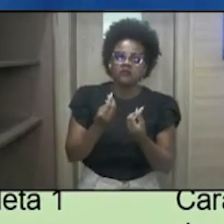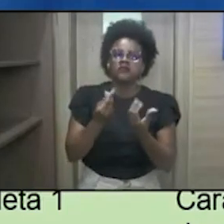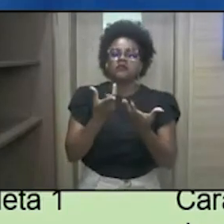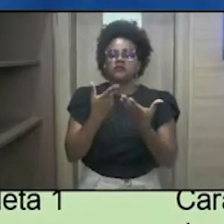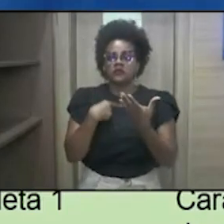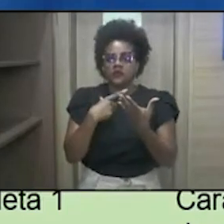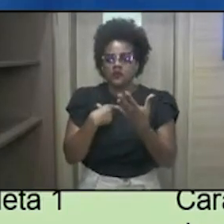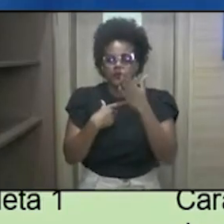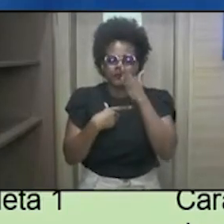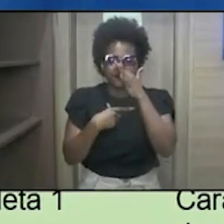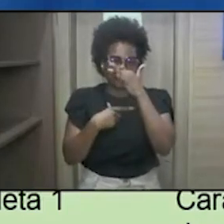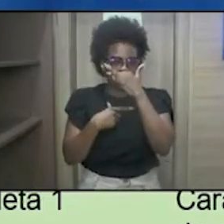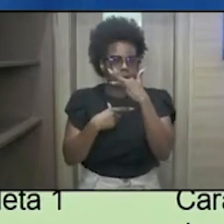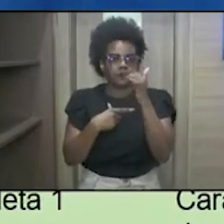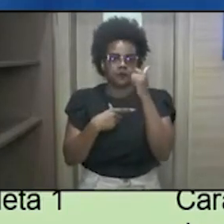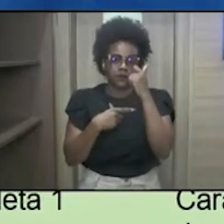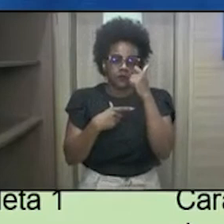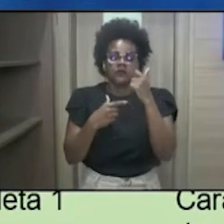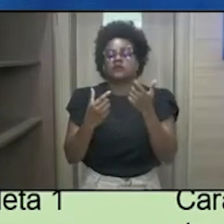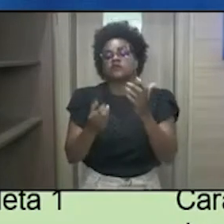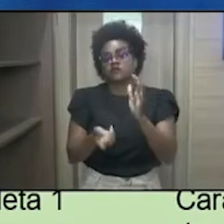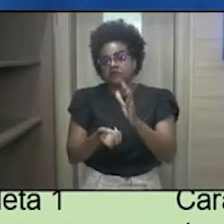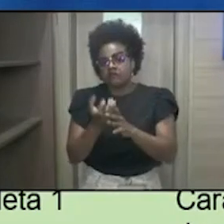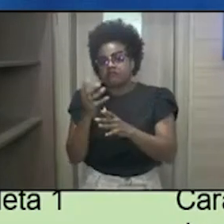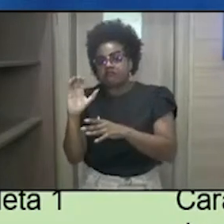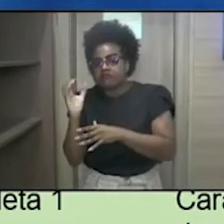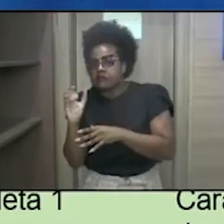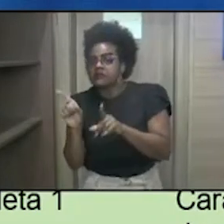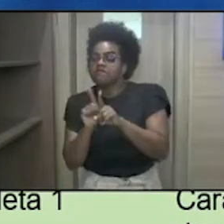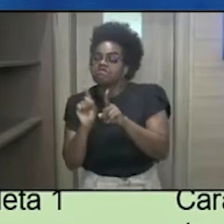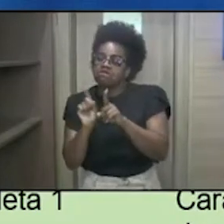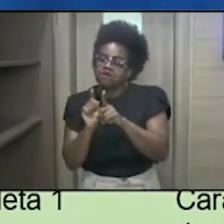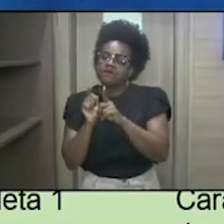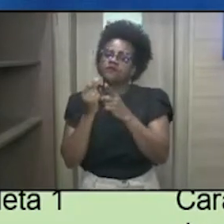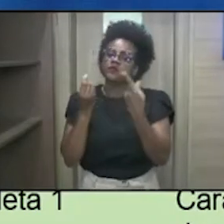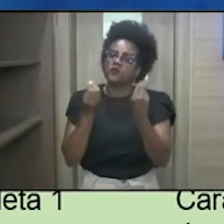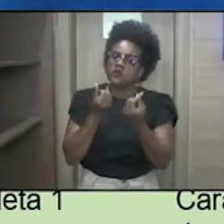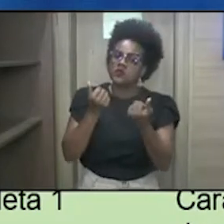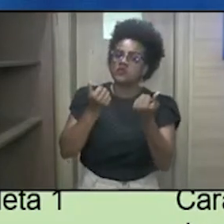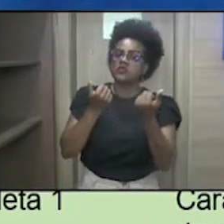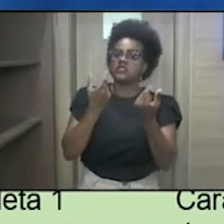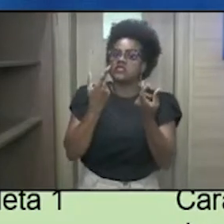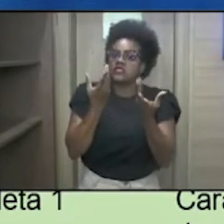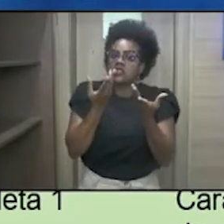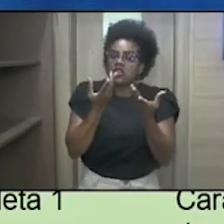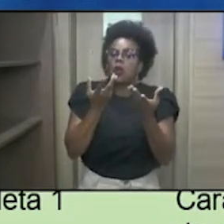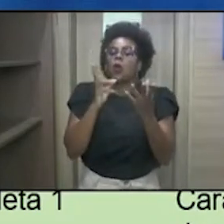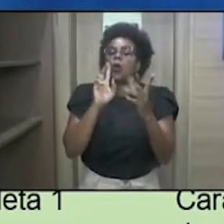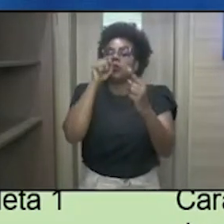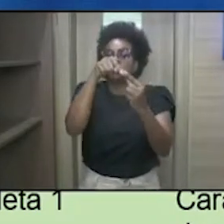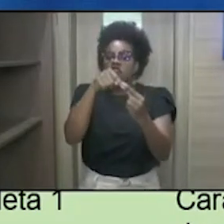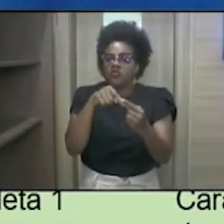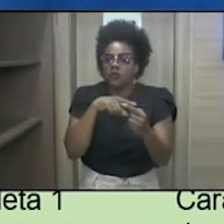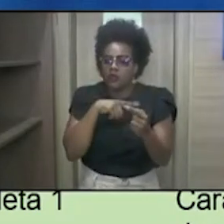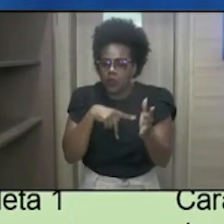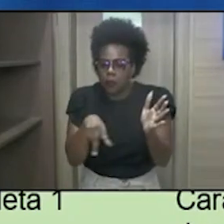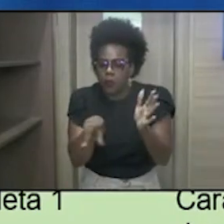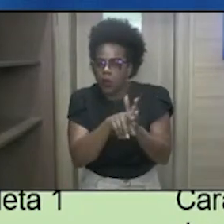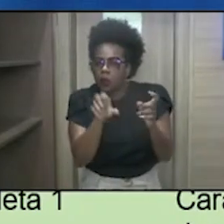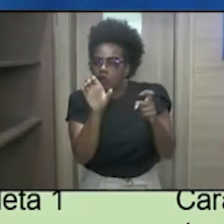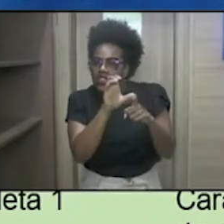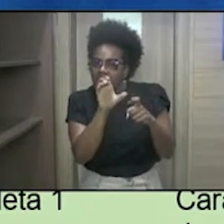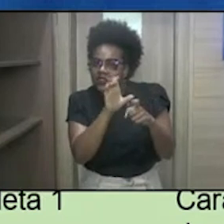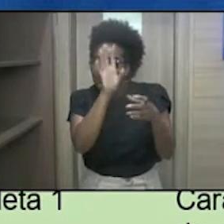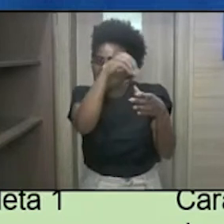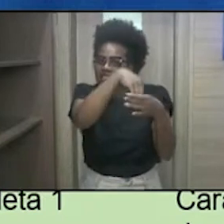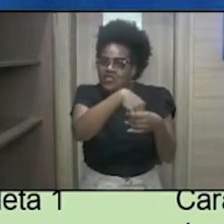dessa produção científica, mas também buscou fazer uma análise mais da perspectiva da etapa clínica da prótese, né, que é um